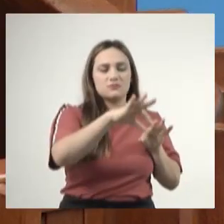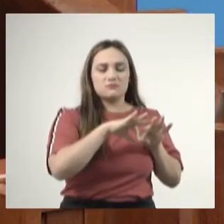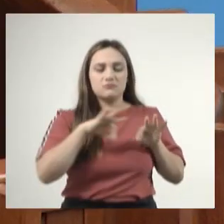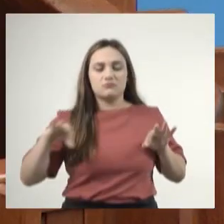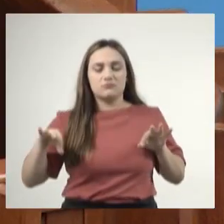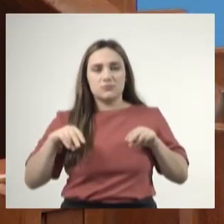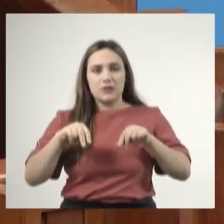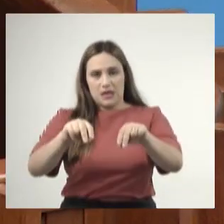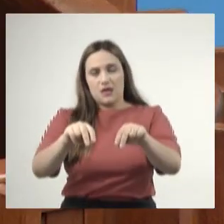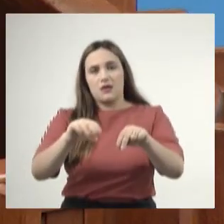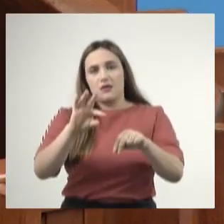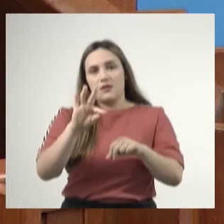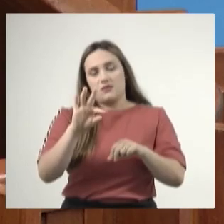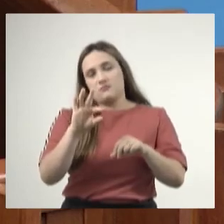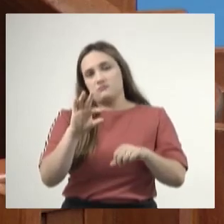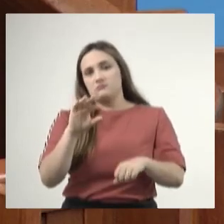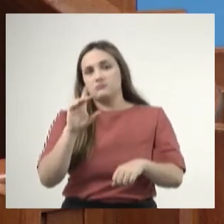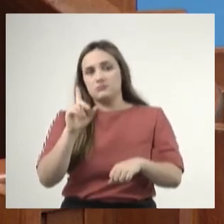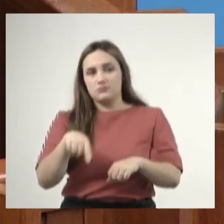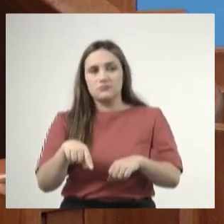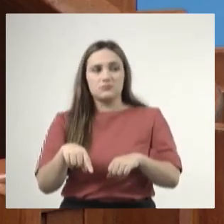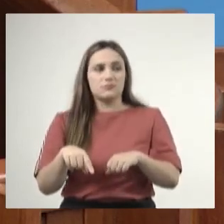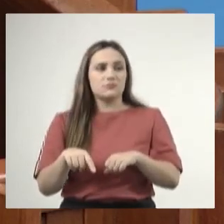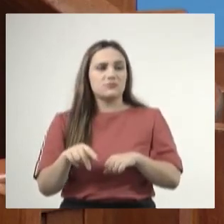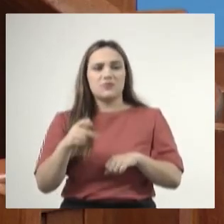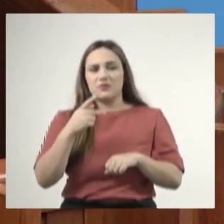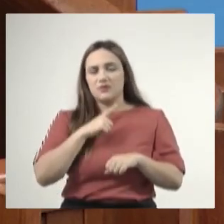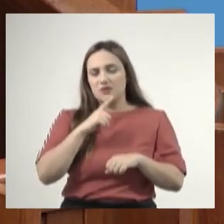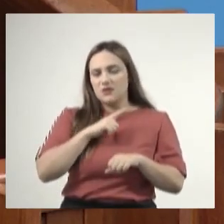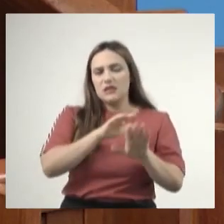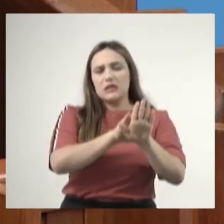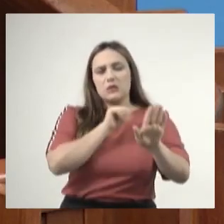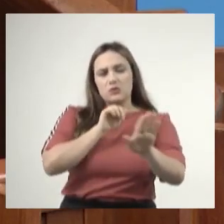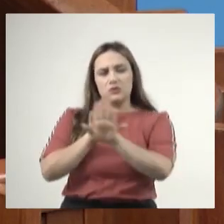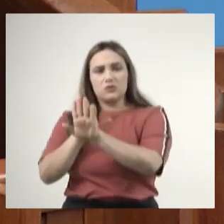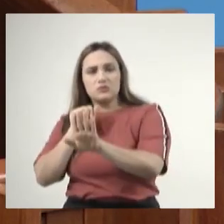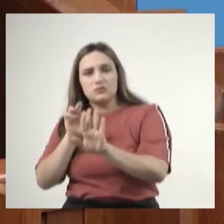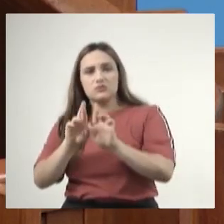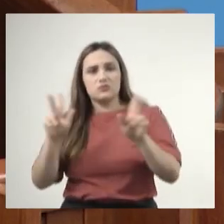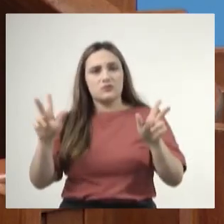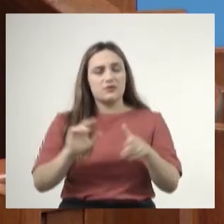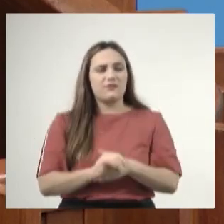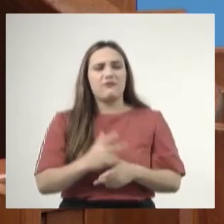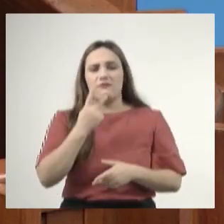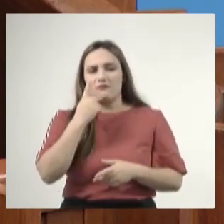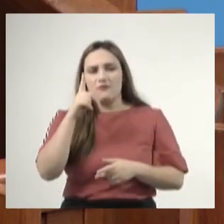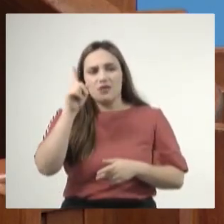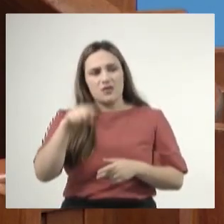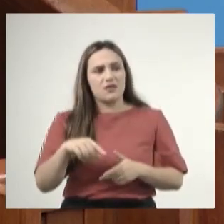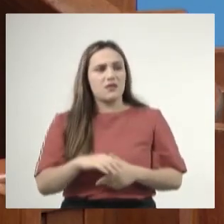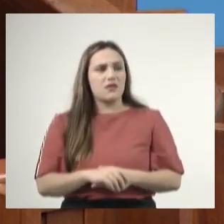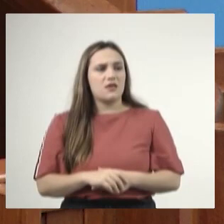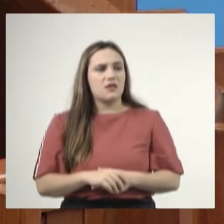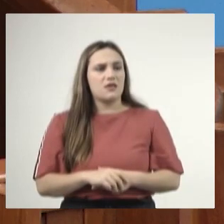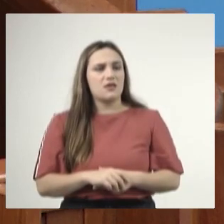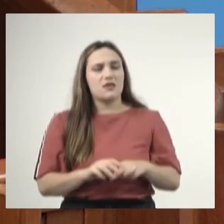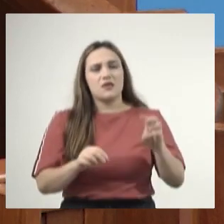ouvir, certo, ideologias diferentes da gente, dizer que os índios estão fazendo uma